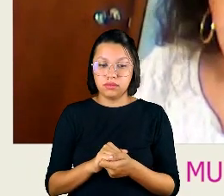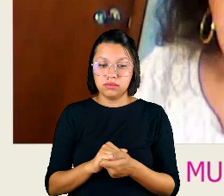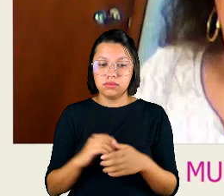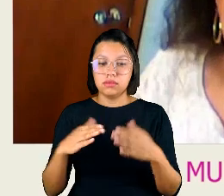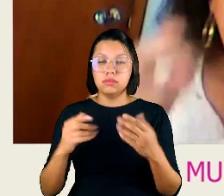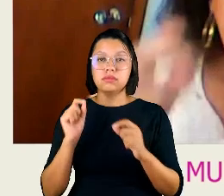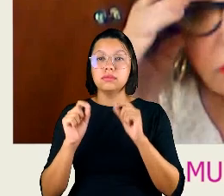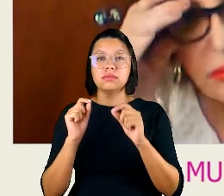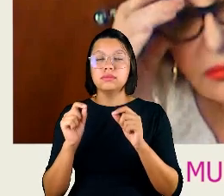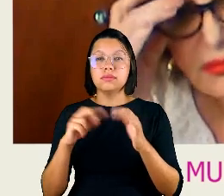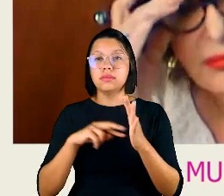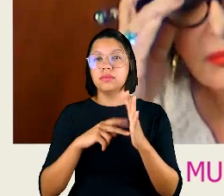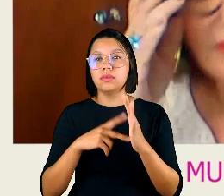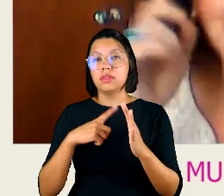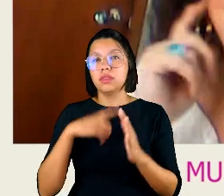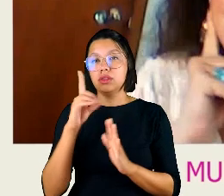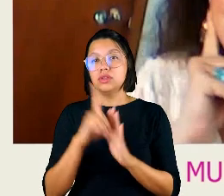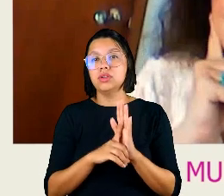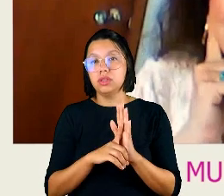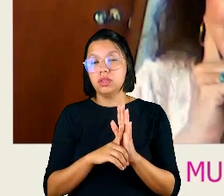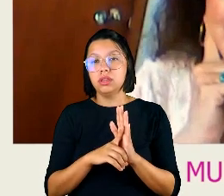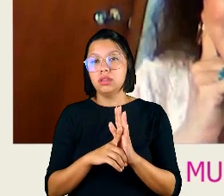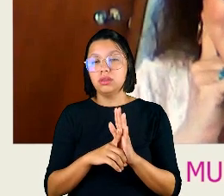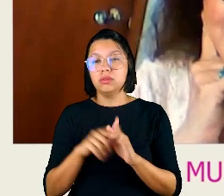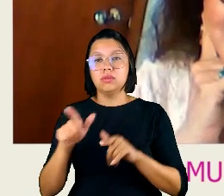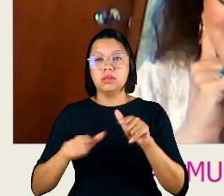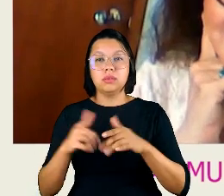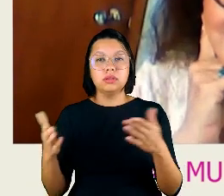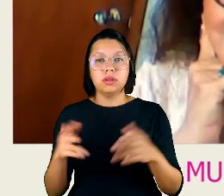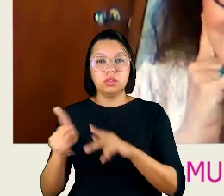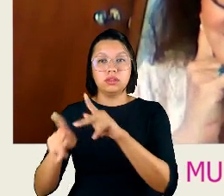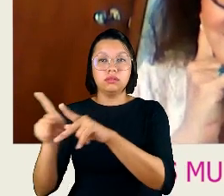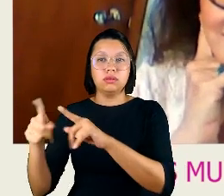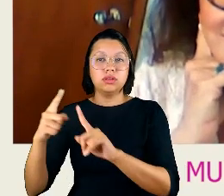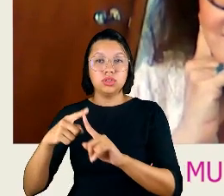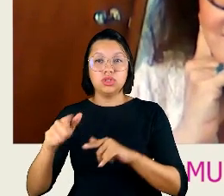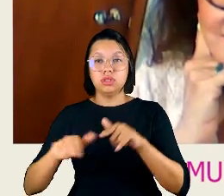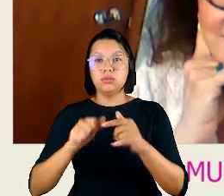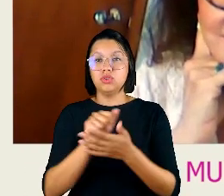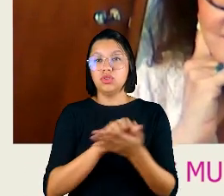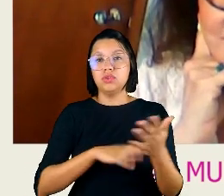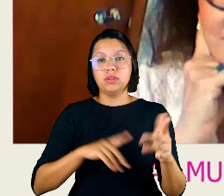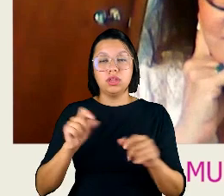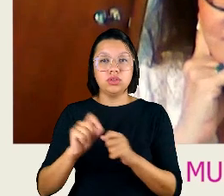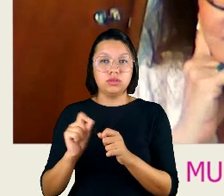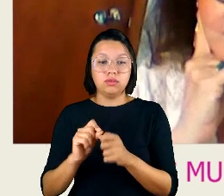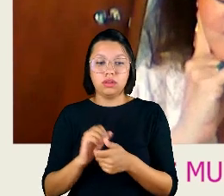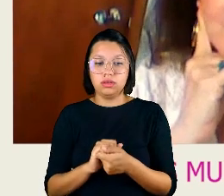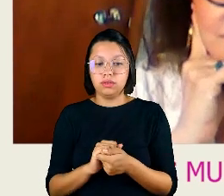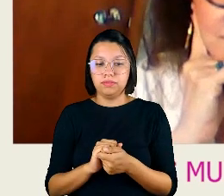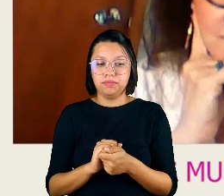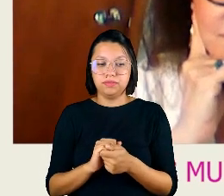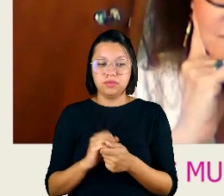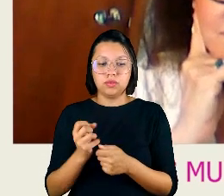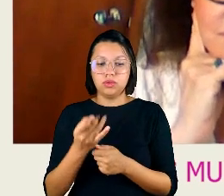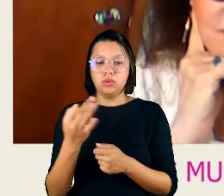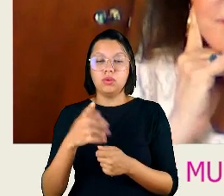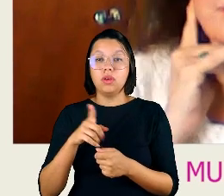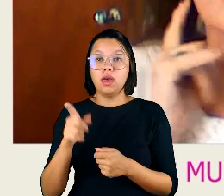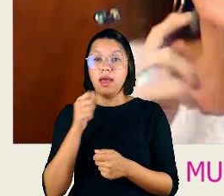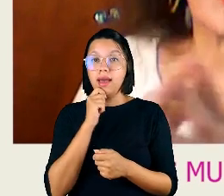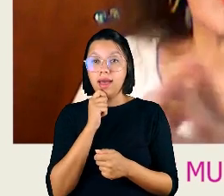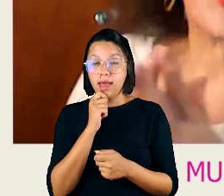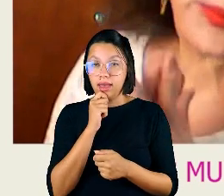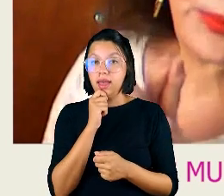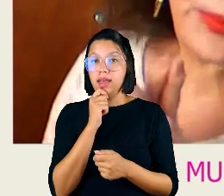direitos trabalhistas para essa população, para esse tipo de atividade que elas exercem, né? E o quanto elas ainda estão muito cerceadas,